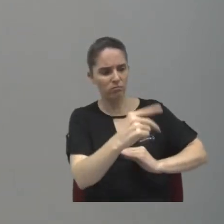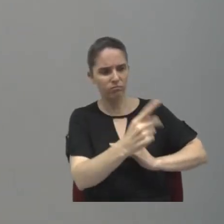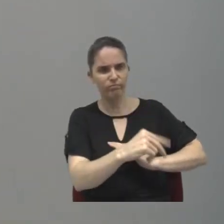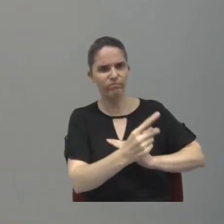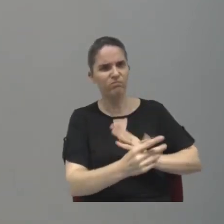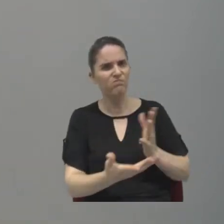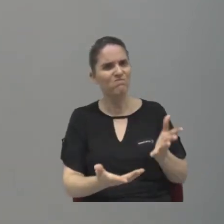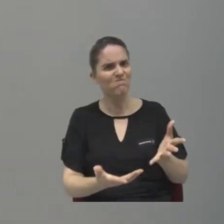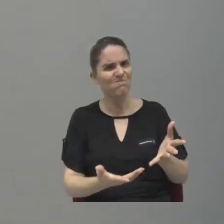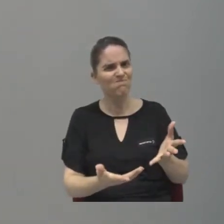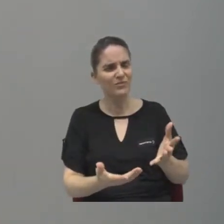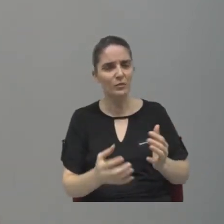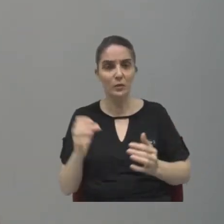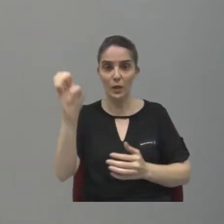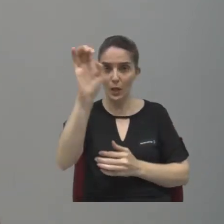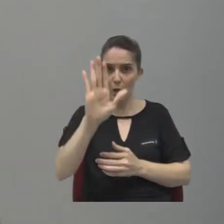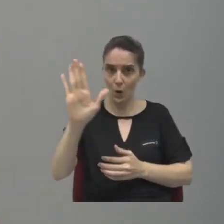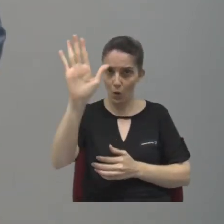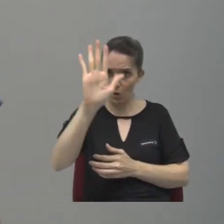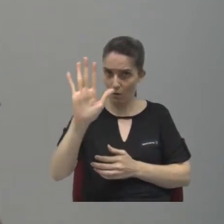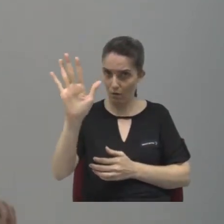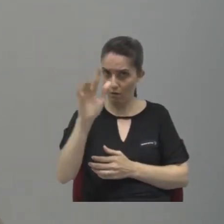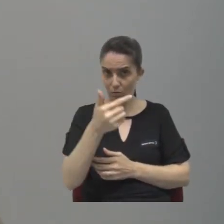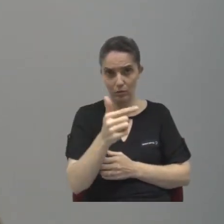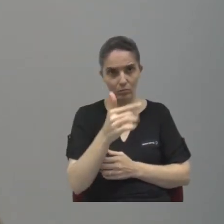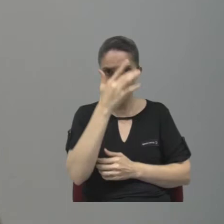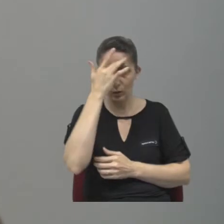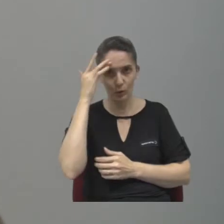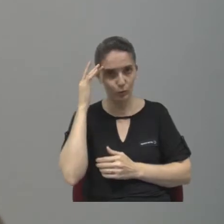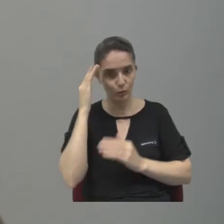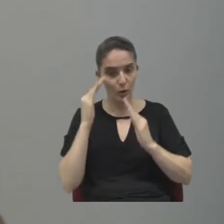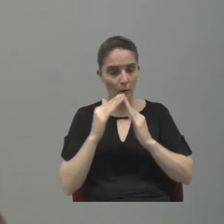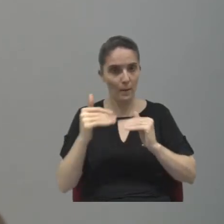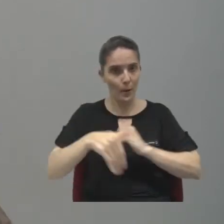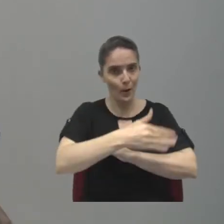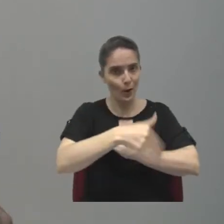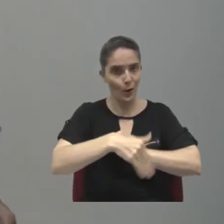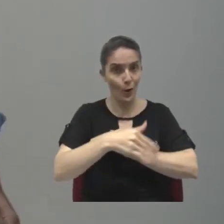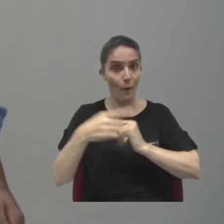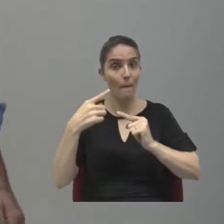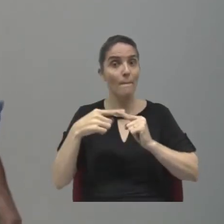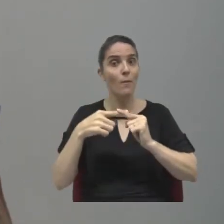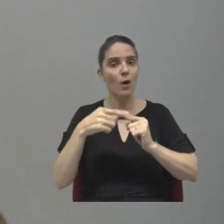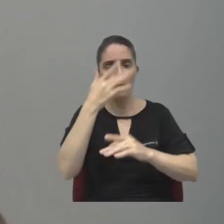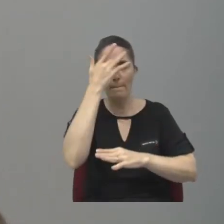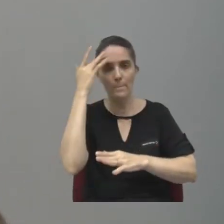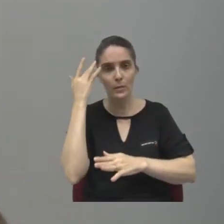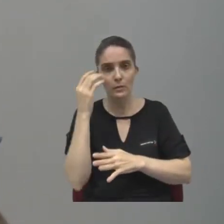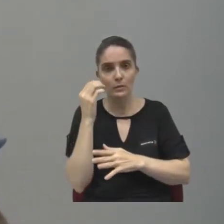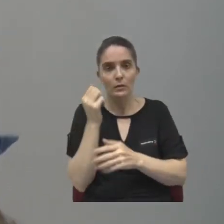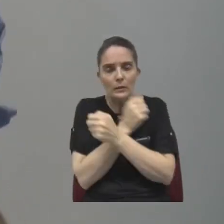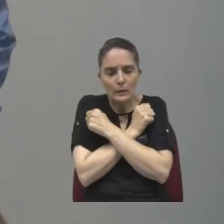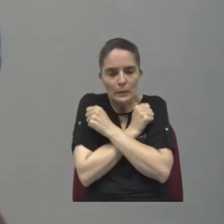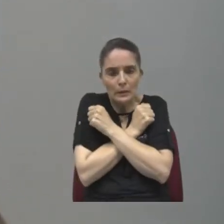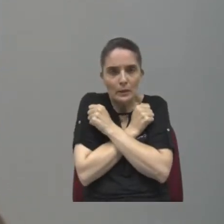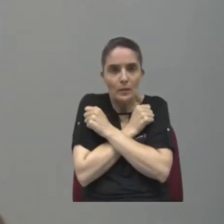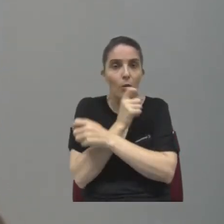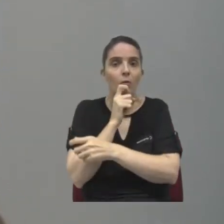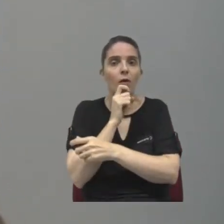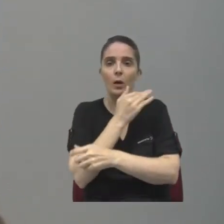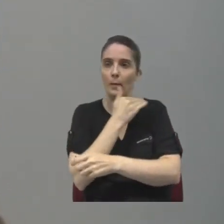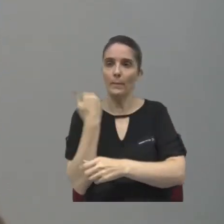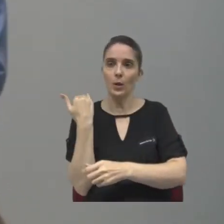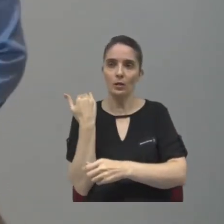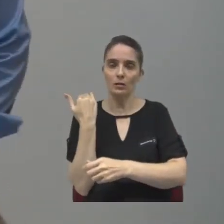europeu não costuma ter gente morando na rua, porque o frio mata a pessoa congelada. Então, vereador Helder, acho